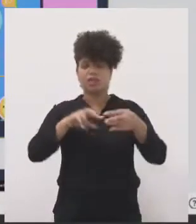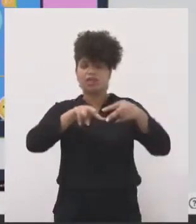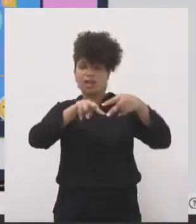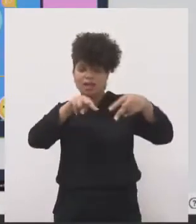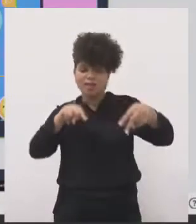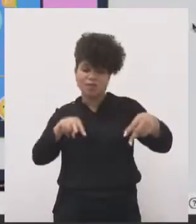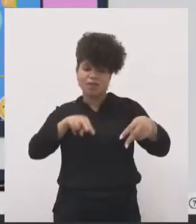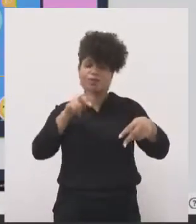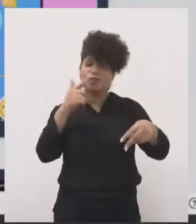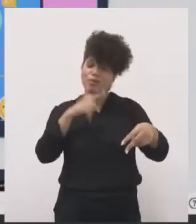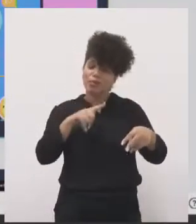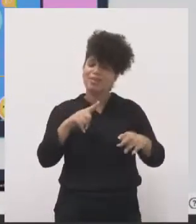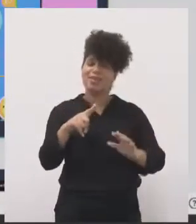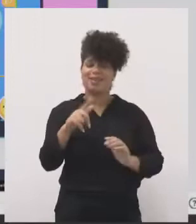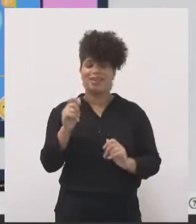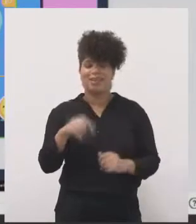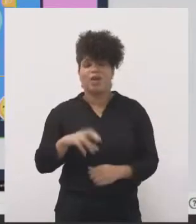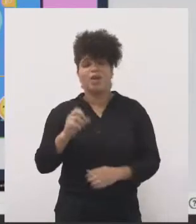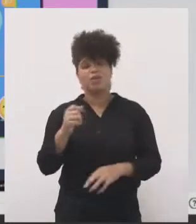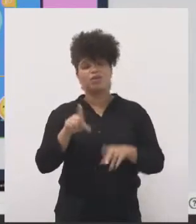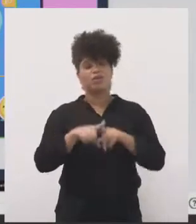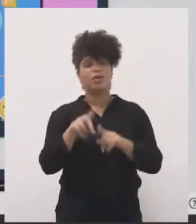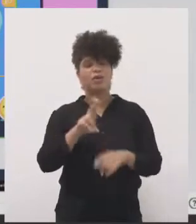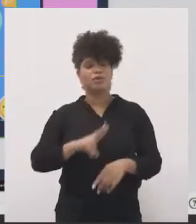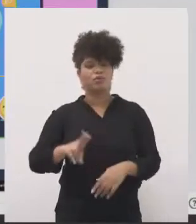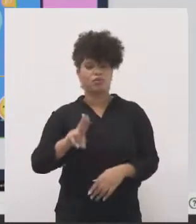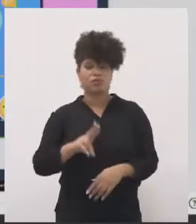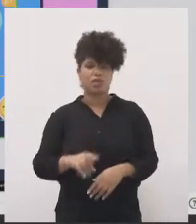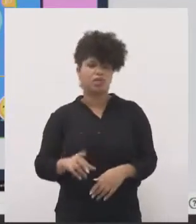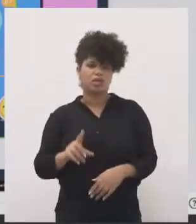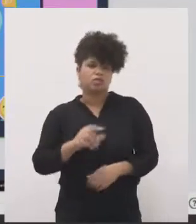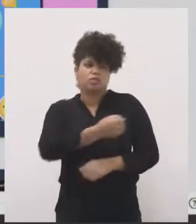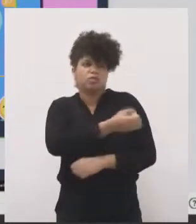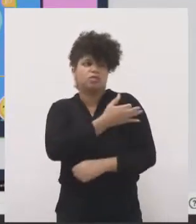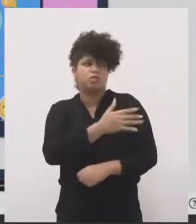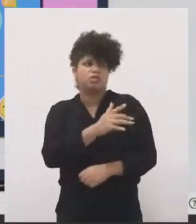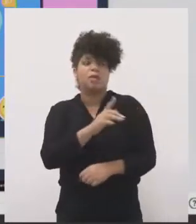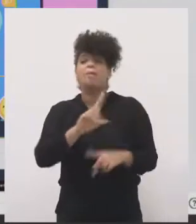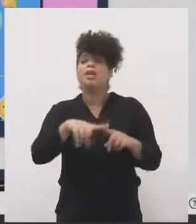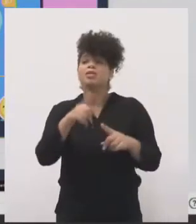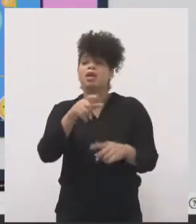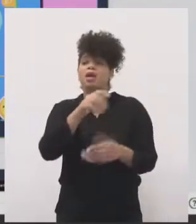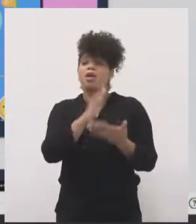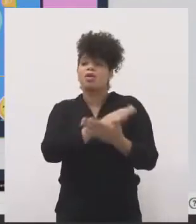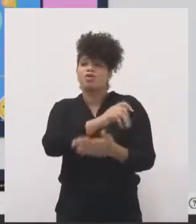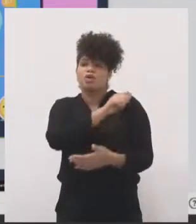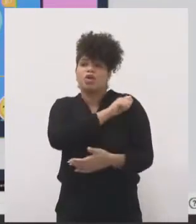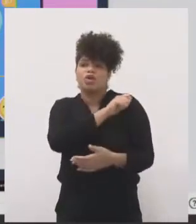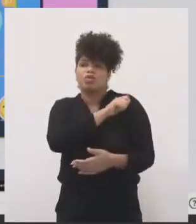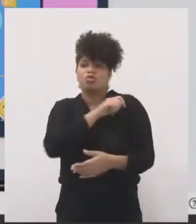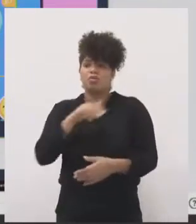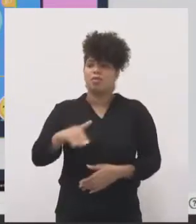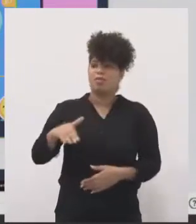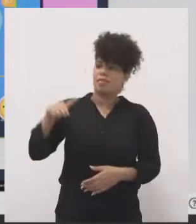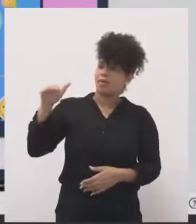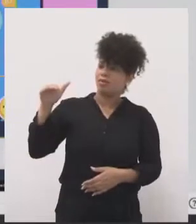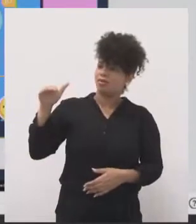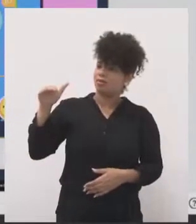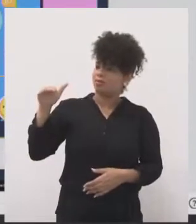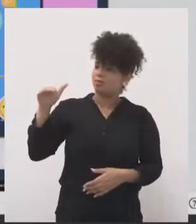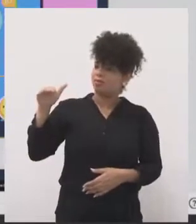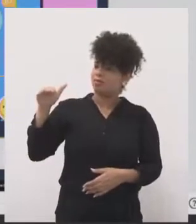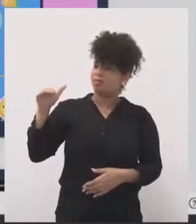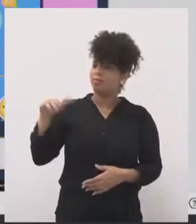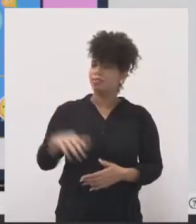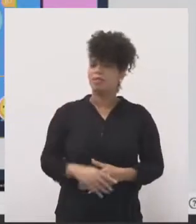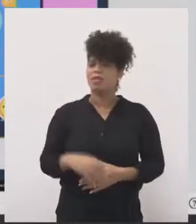remotas, ou isso aqui pode ser muito usado, às vezes não para os anos iniciais, mas para os alunos maiores, eles podem fazer,